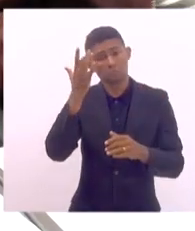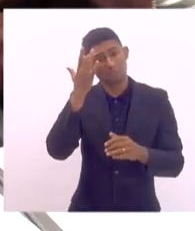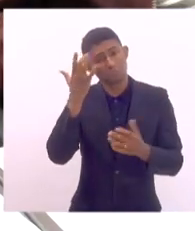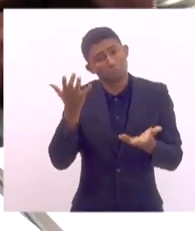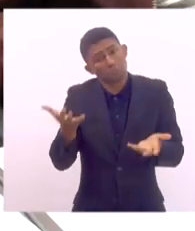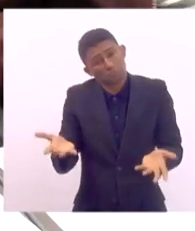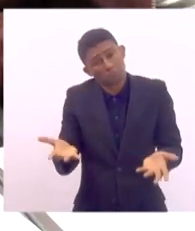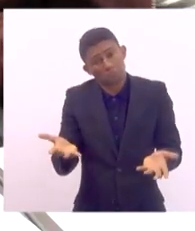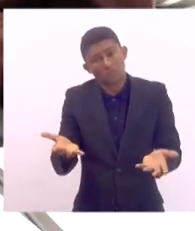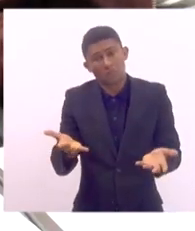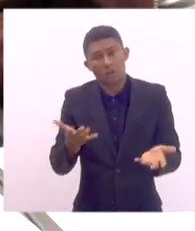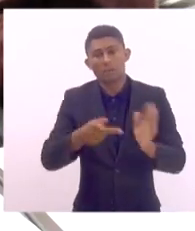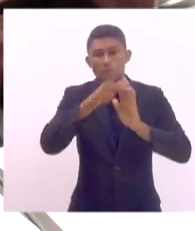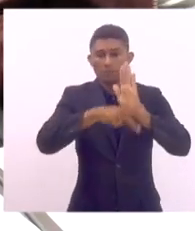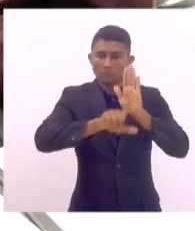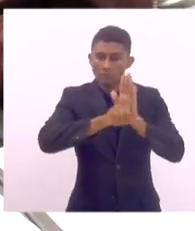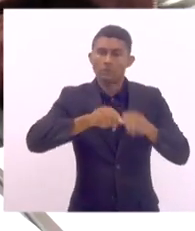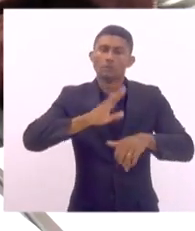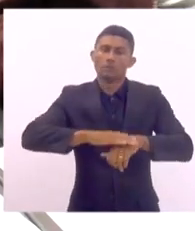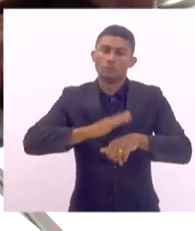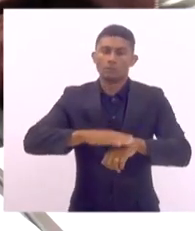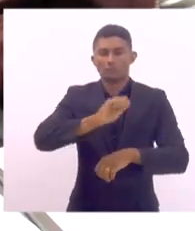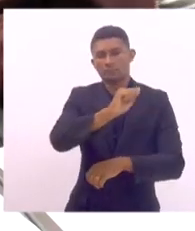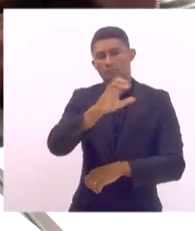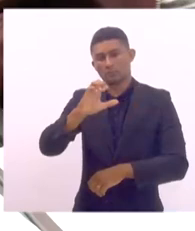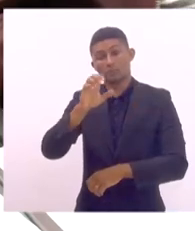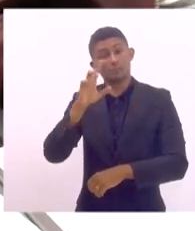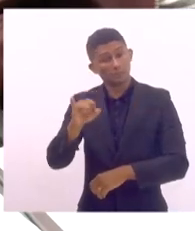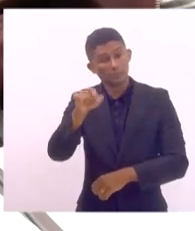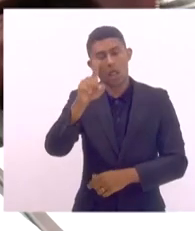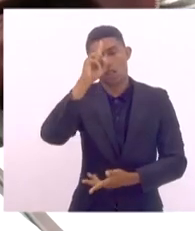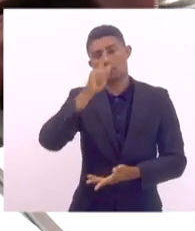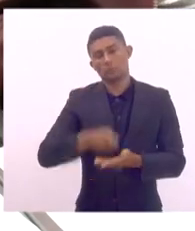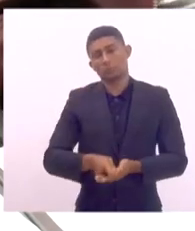possibilidade, mas o projeto é do André, o que o André ia decidir.